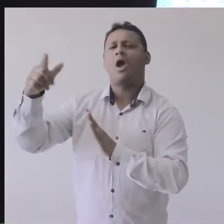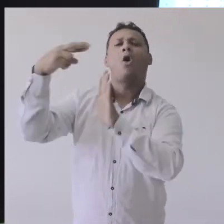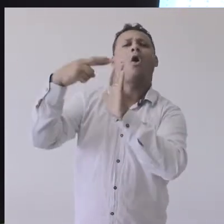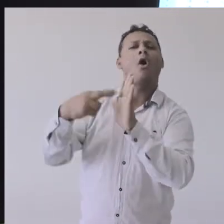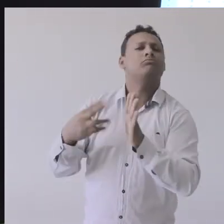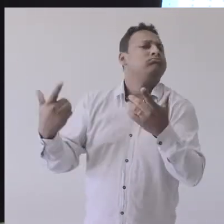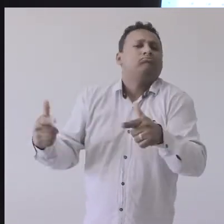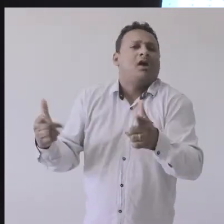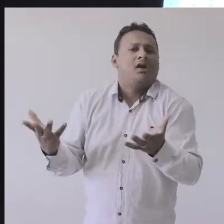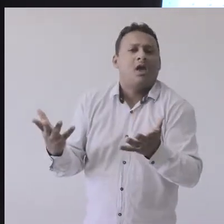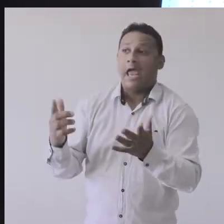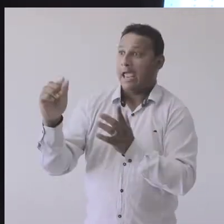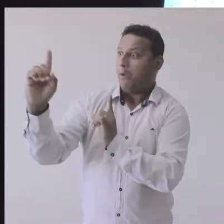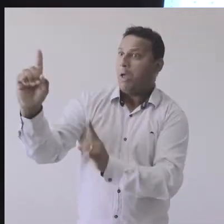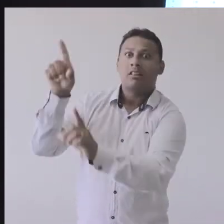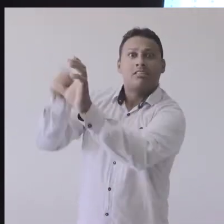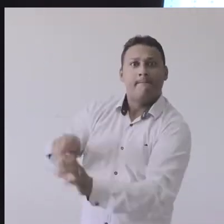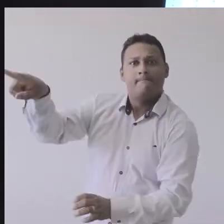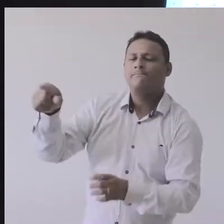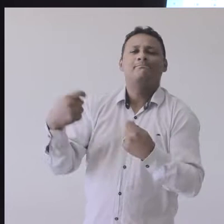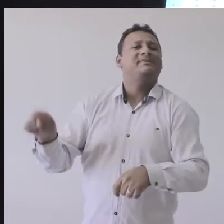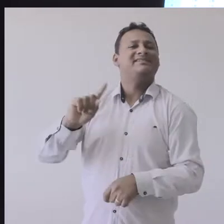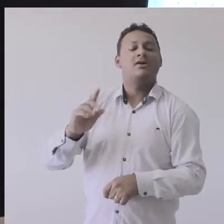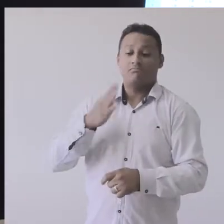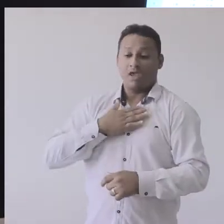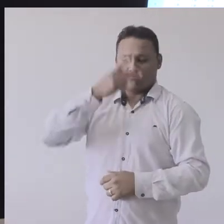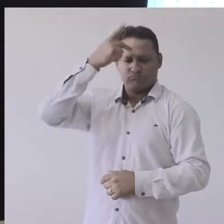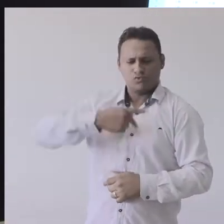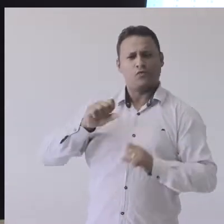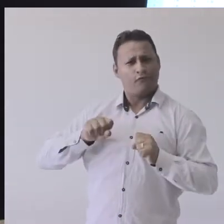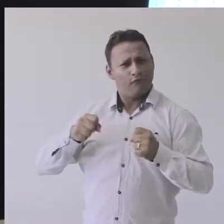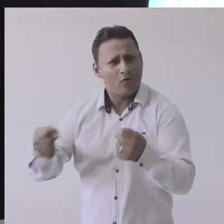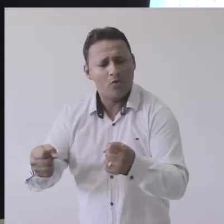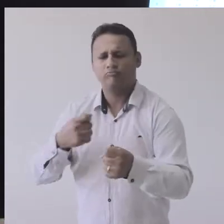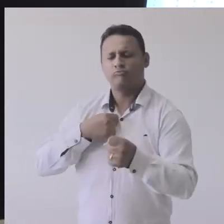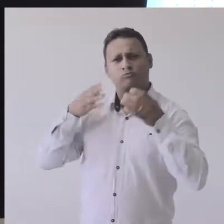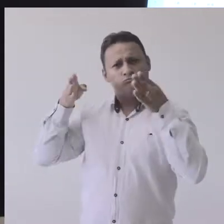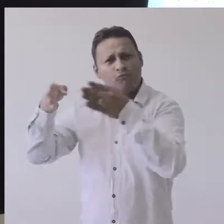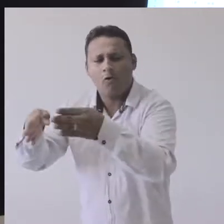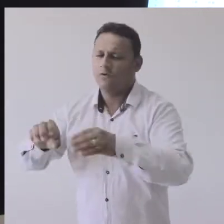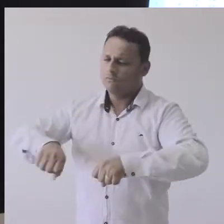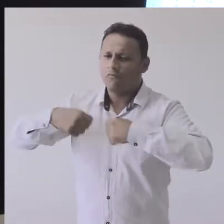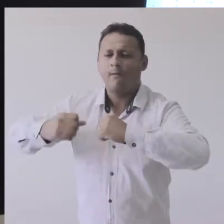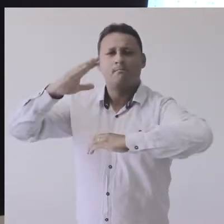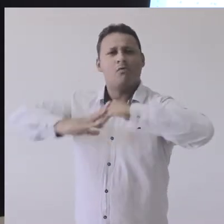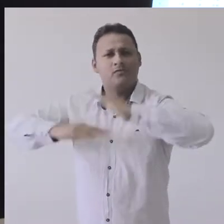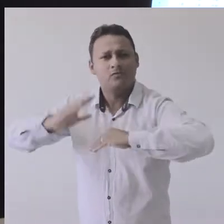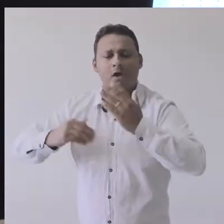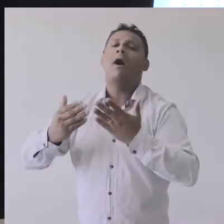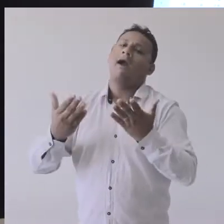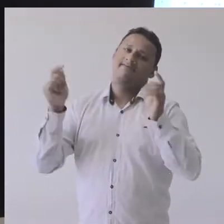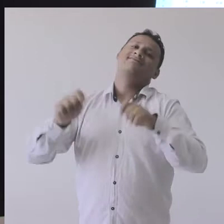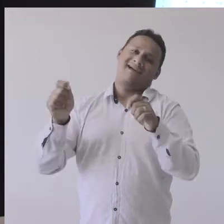maior dependência das pessoas para sua realização, né? Então, uma ótima dica, né, uma estratégia de planejamento